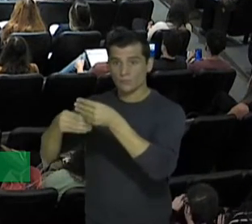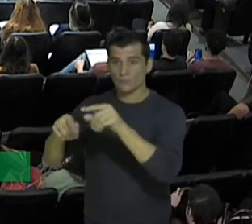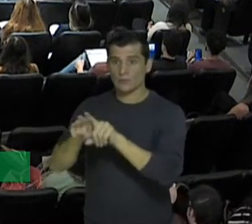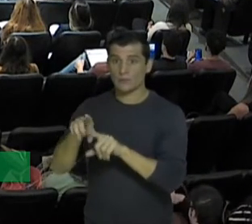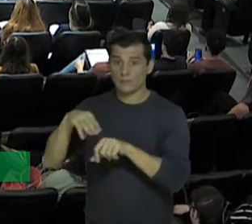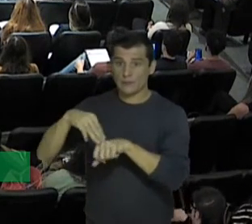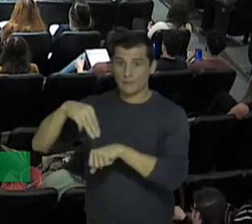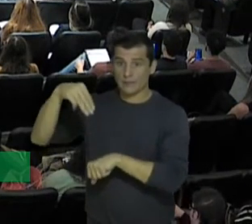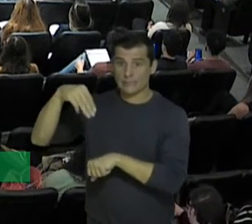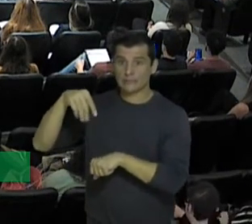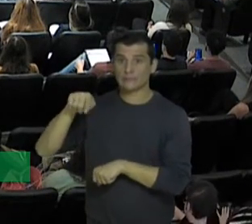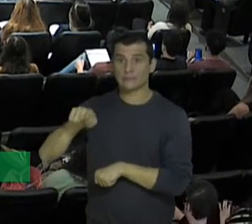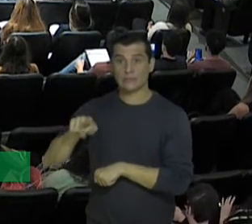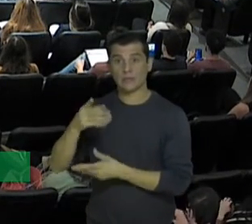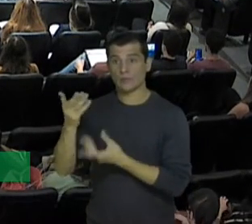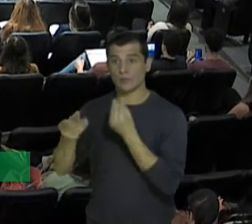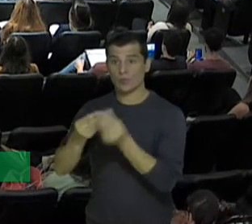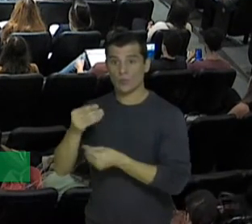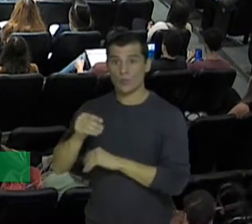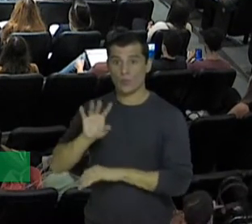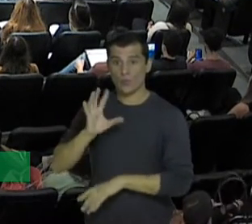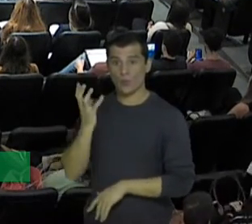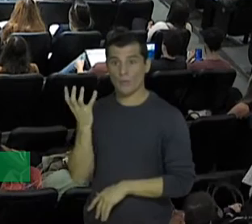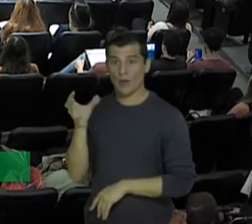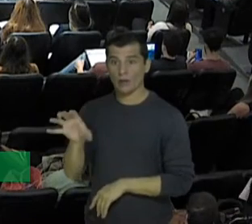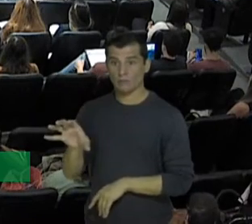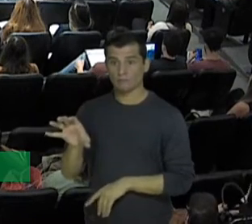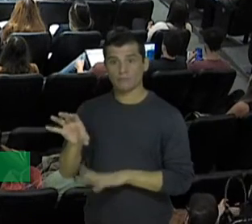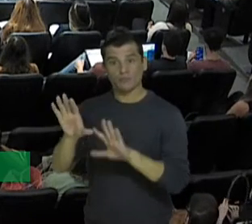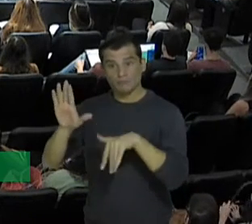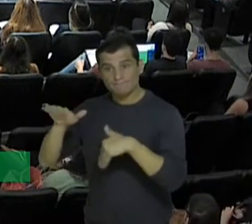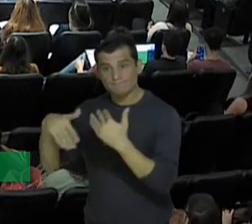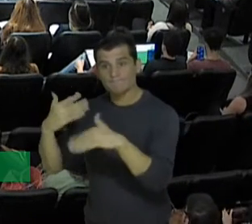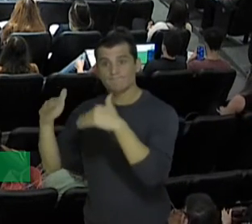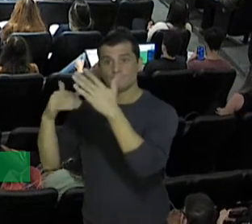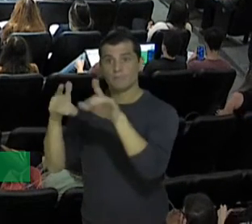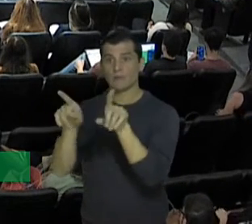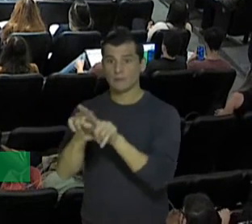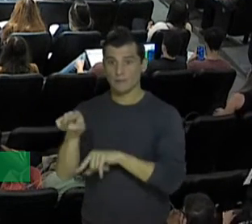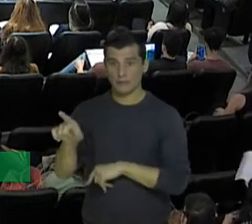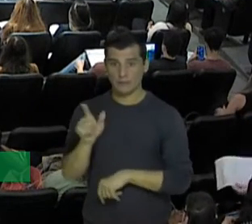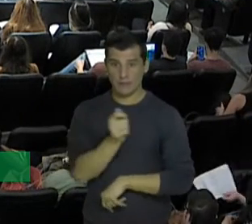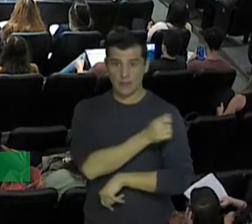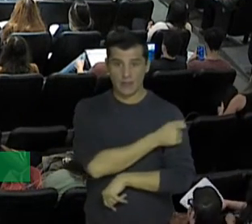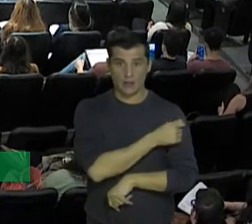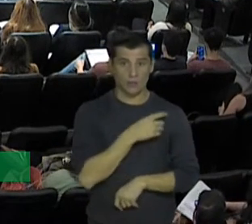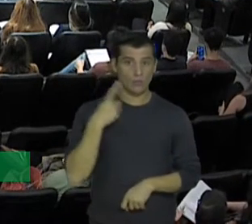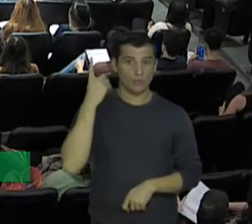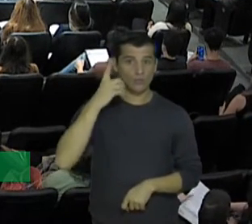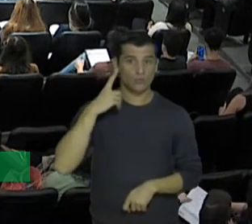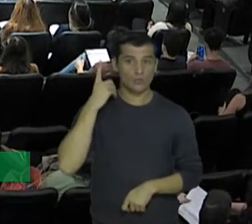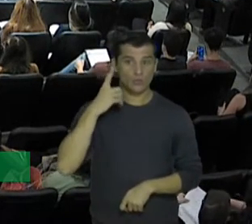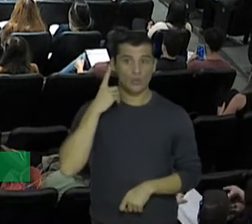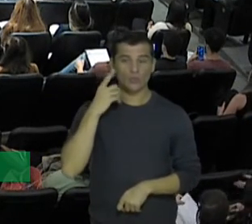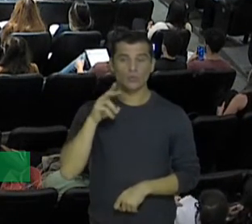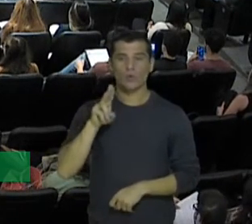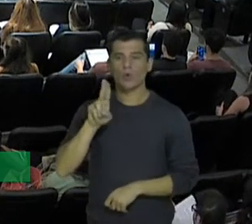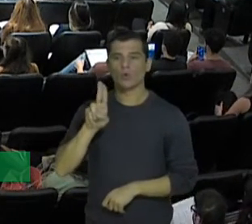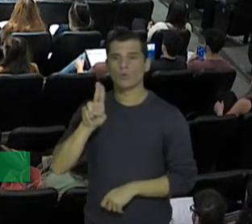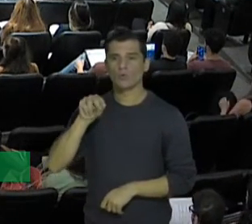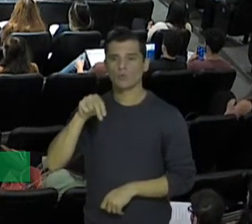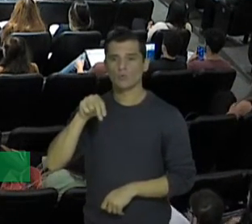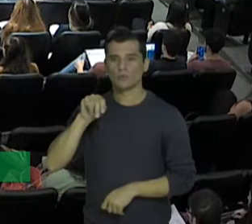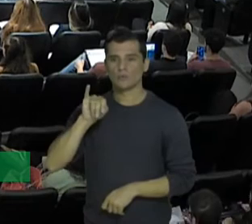em desenvolvimento Regional e Sou aluno do segundo ano de doutorando da Univale no curso de Ciências